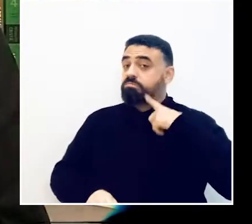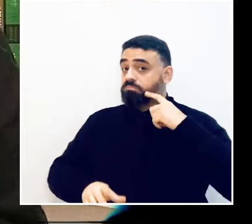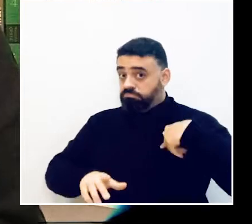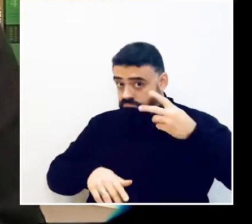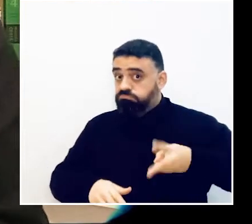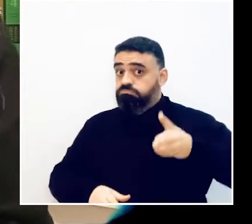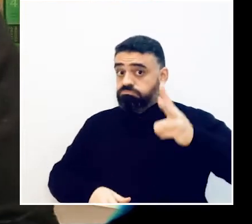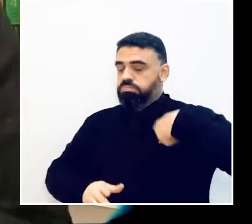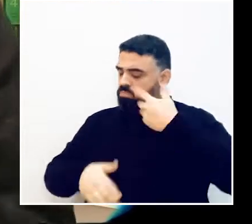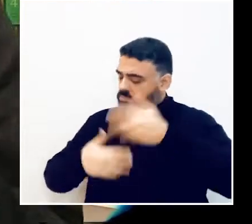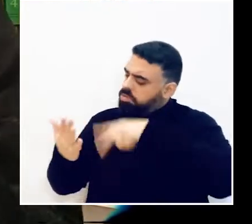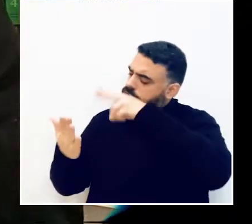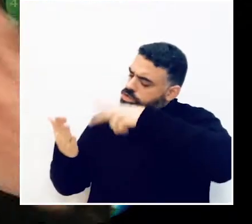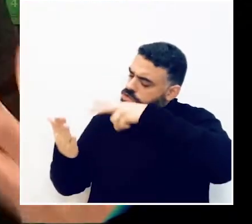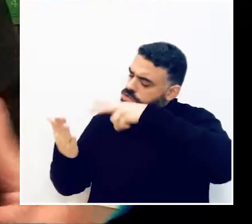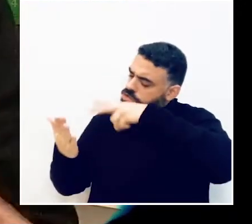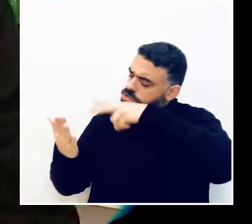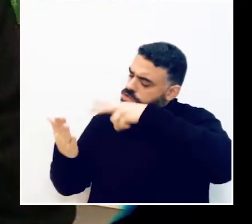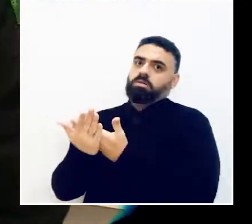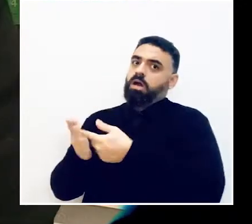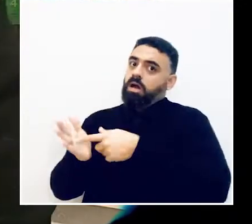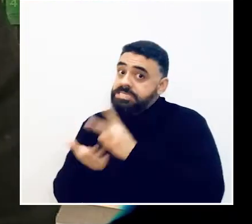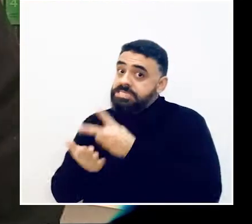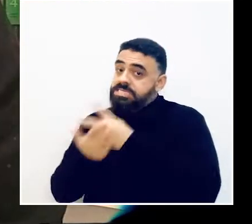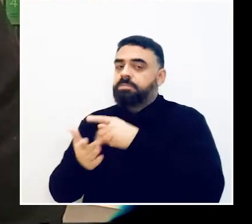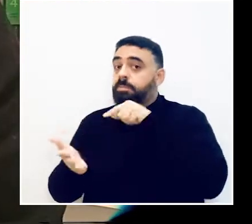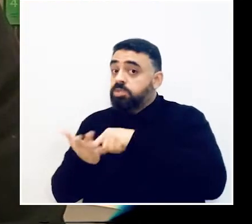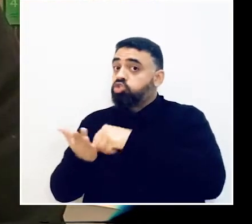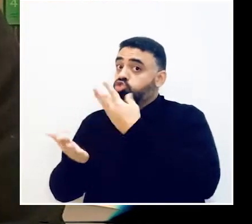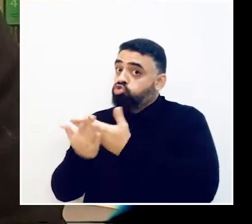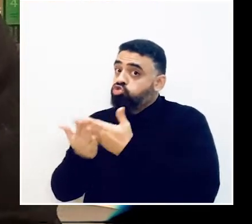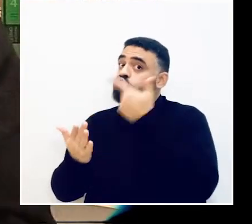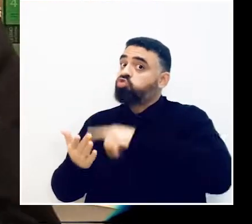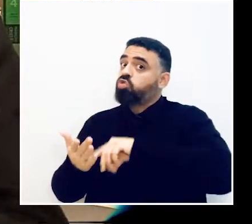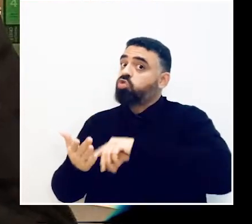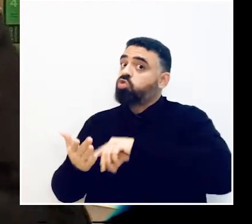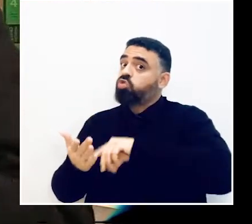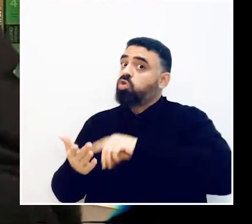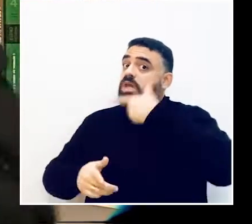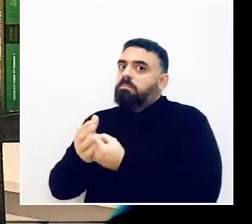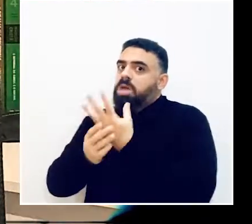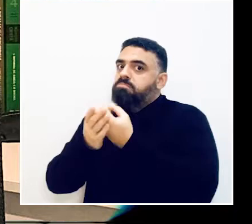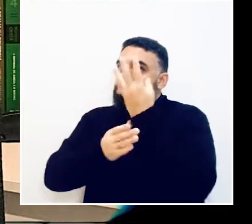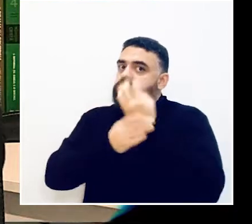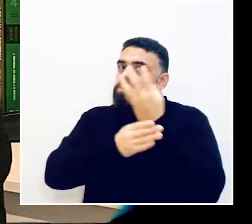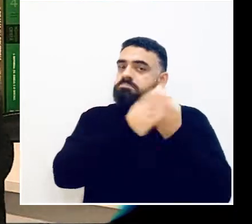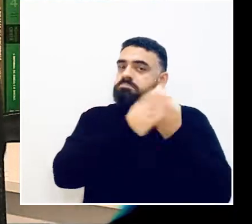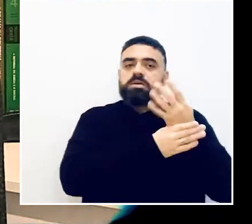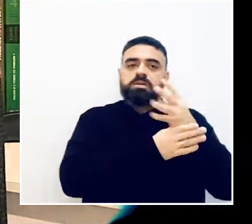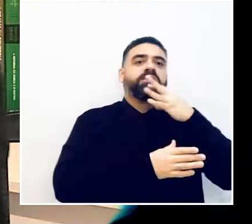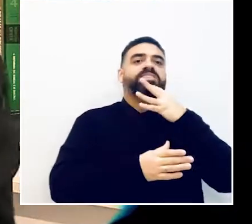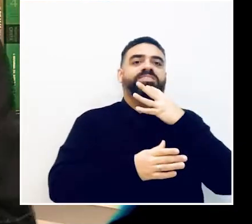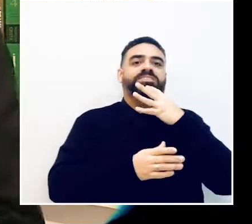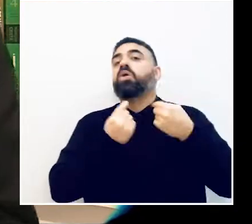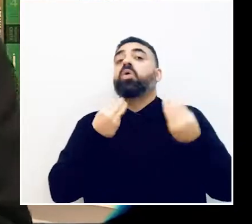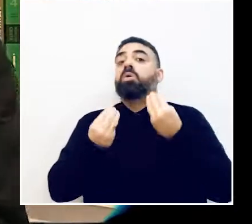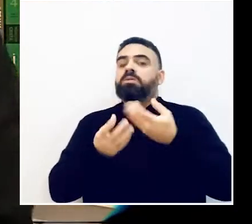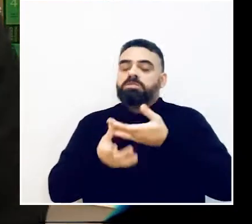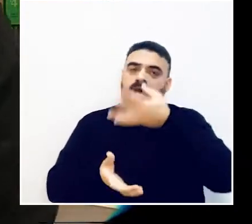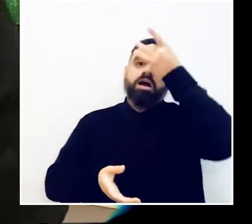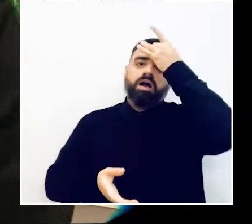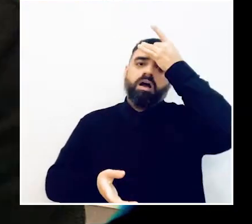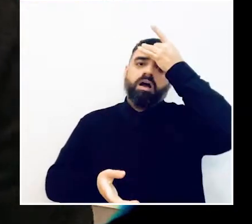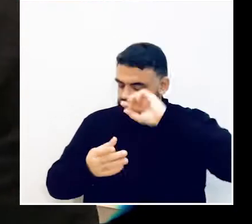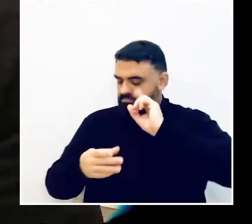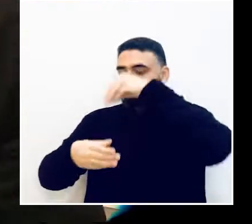quê? Porque Deus nos deu uns aos outros para continuar e aconselhar e produzir conhecimento e reproduzir aquilo que Deus vai